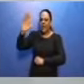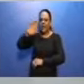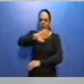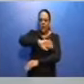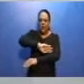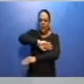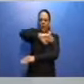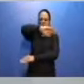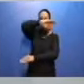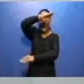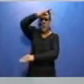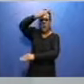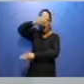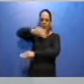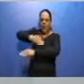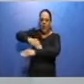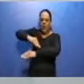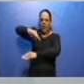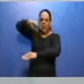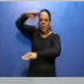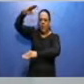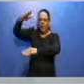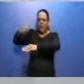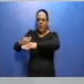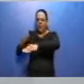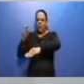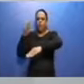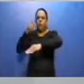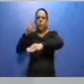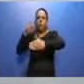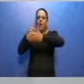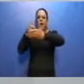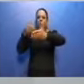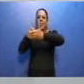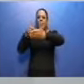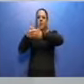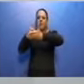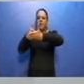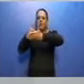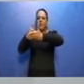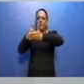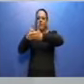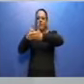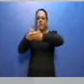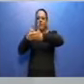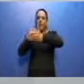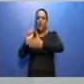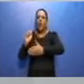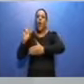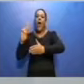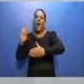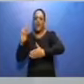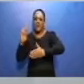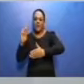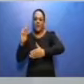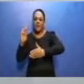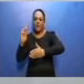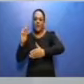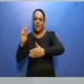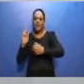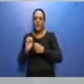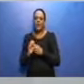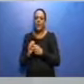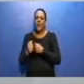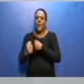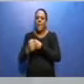mapa. As massas de ar polares e as monções, elas praticamente param aqui, né, na região do Himalaia,